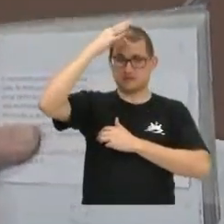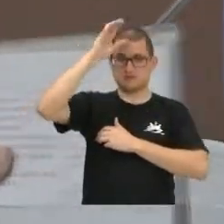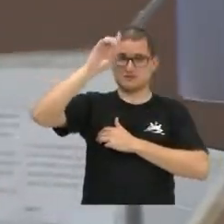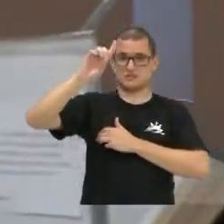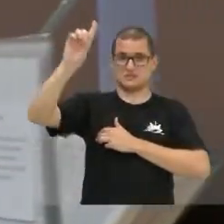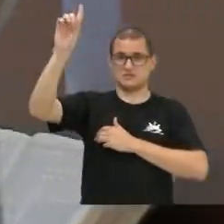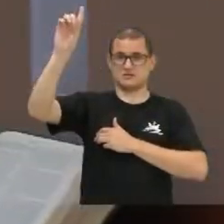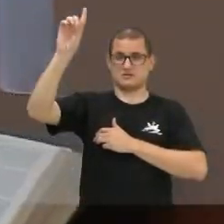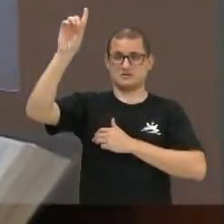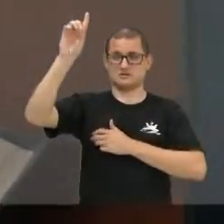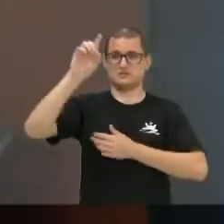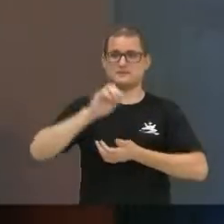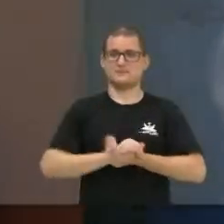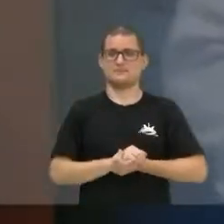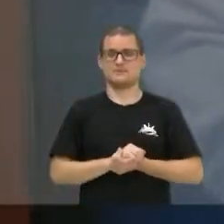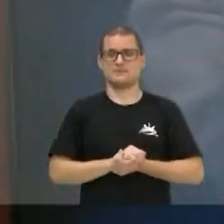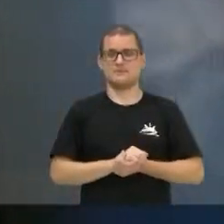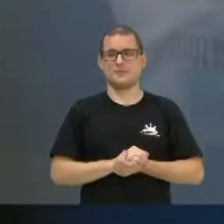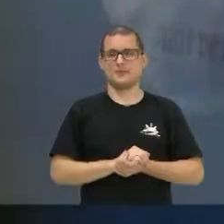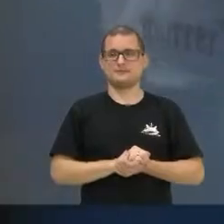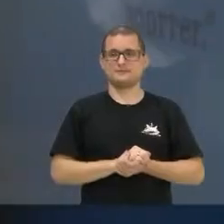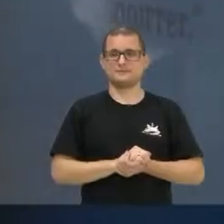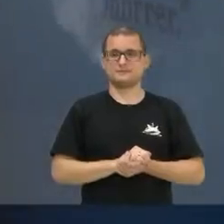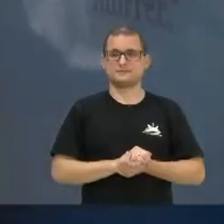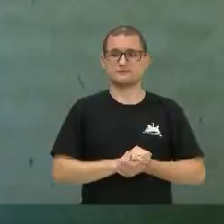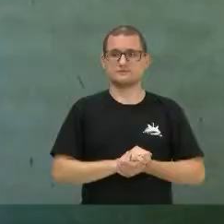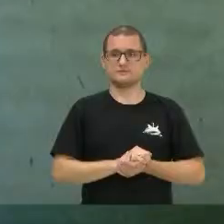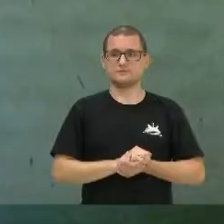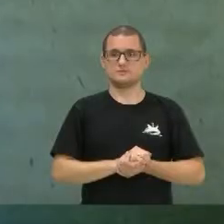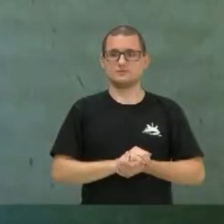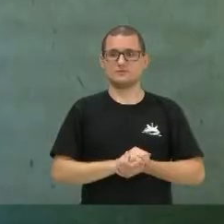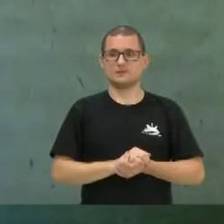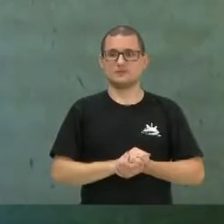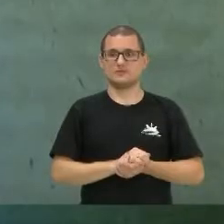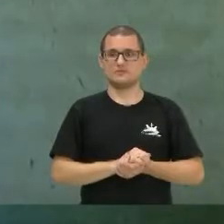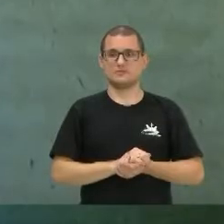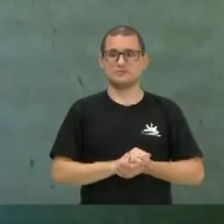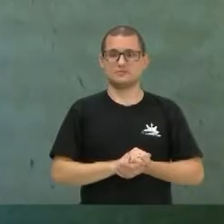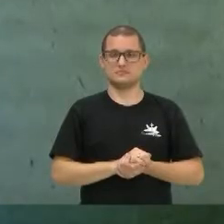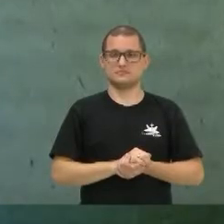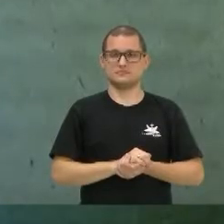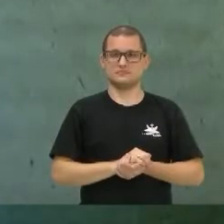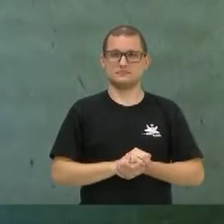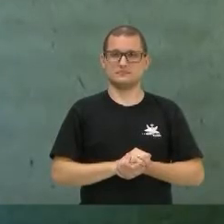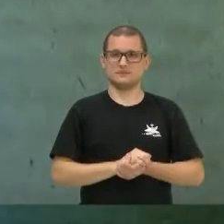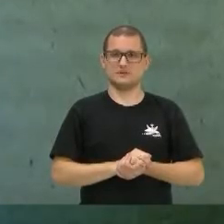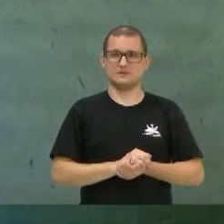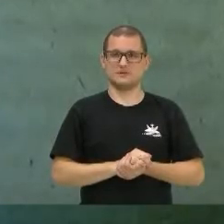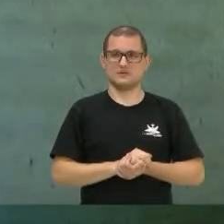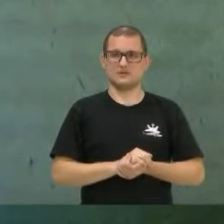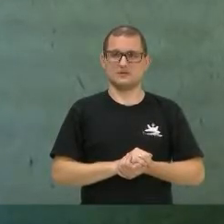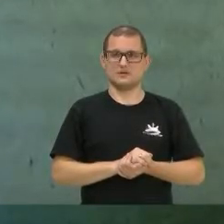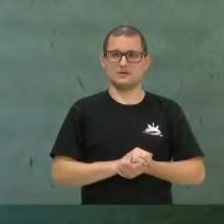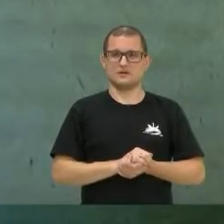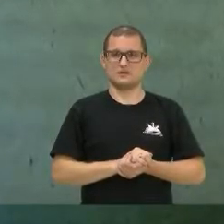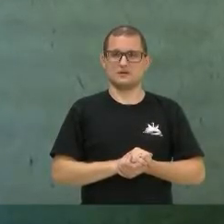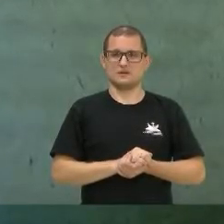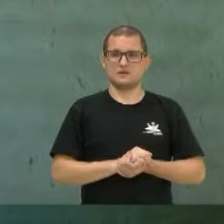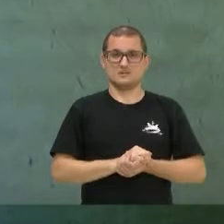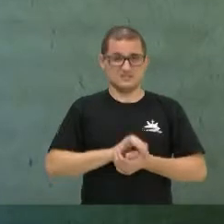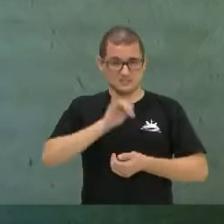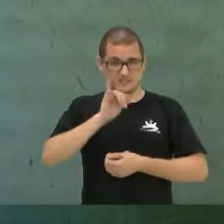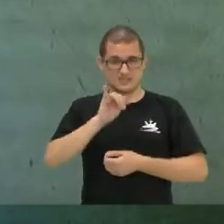luz espírito força e é capaz de vencer qualquer adversário